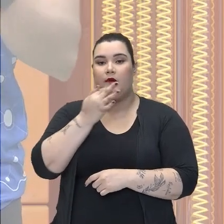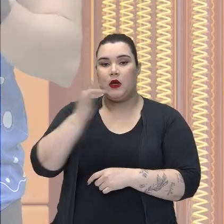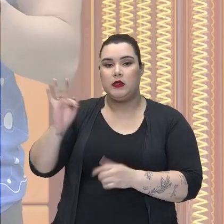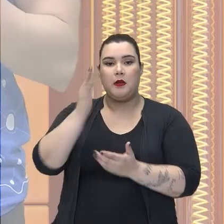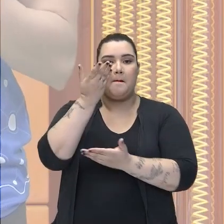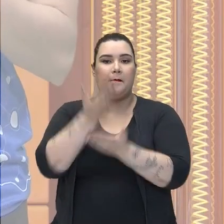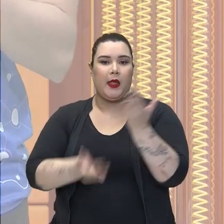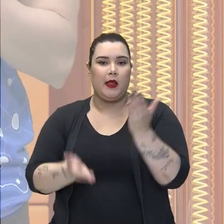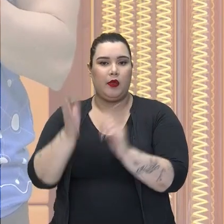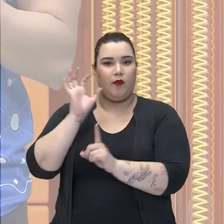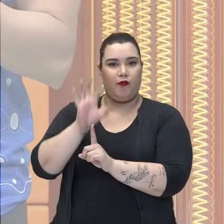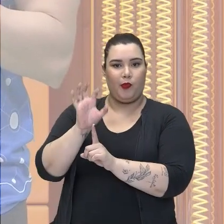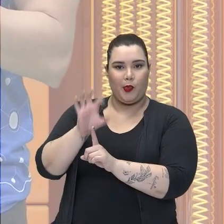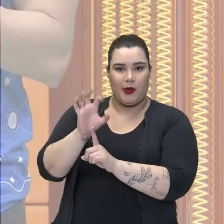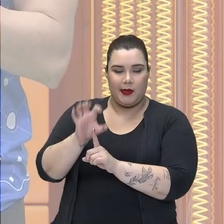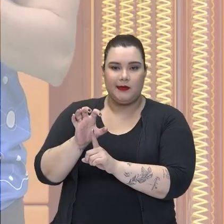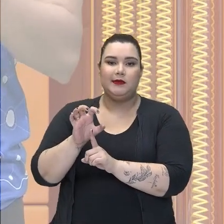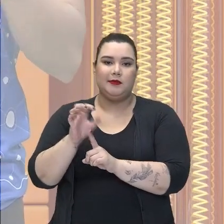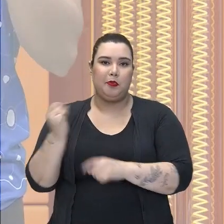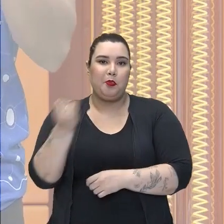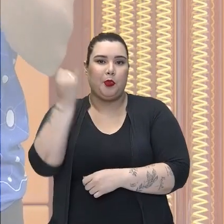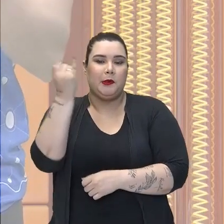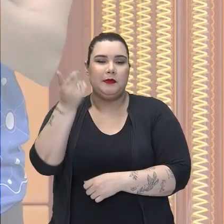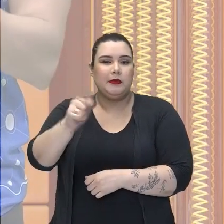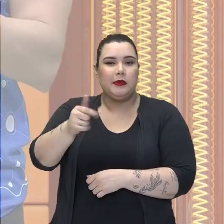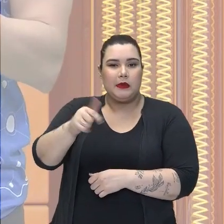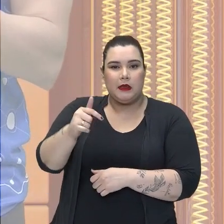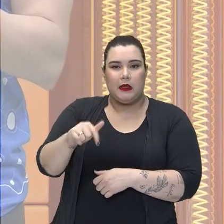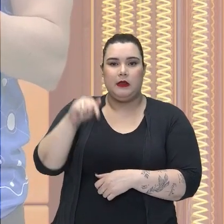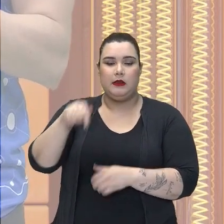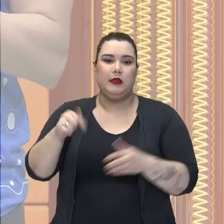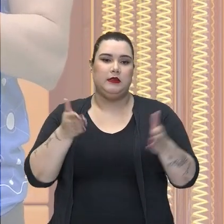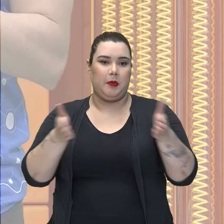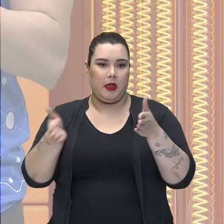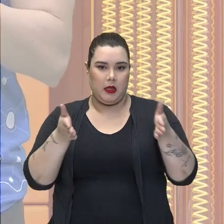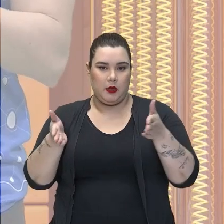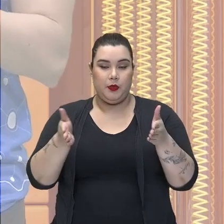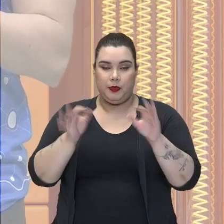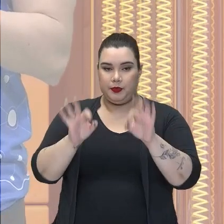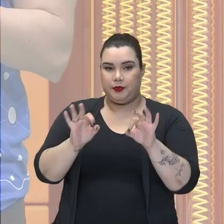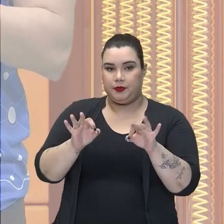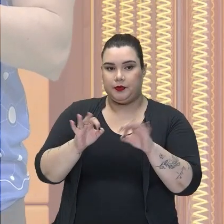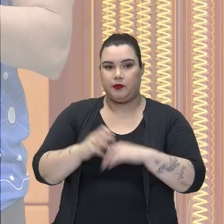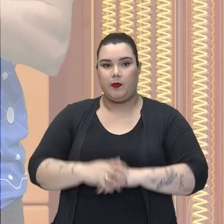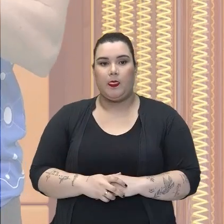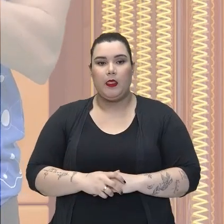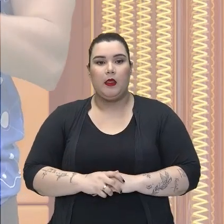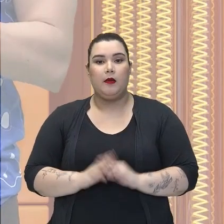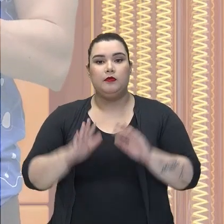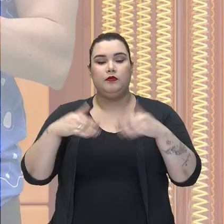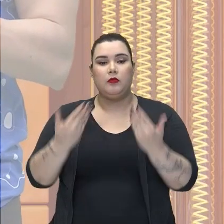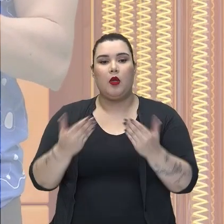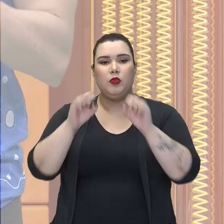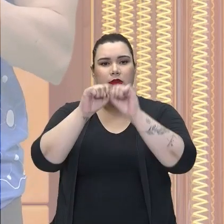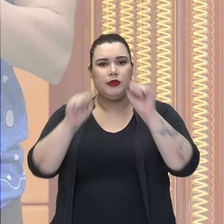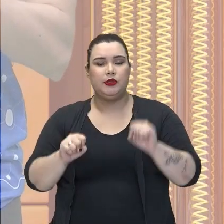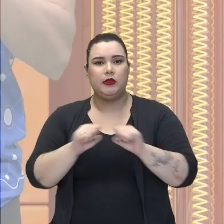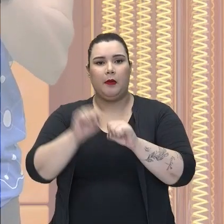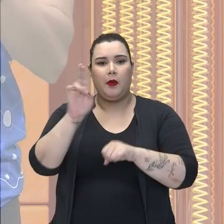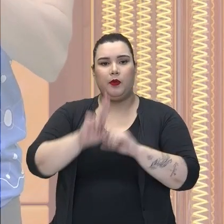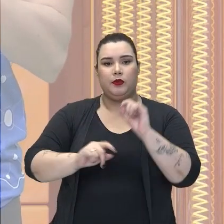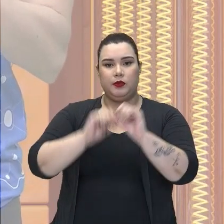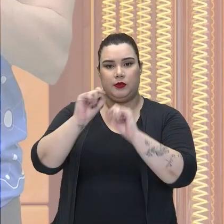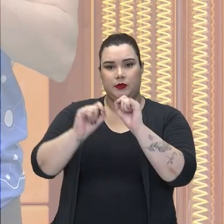um pouco da sua influência e relevância frente ao crescimento dos Estados Unidos, por exemplo, tá bom? Periferia do sistema, olha